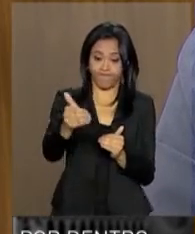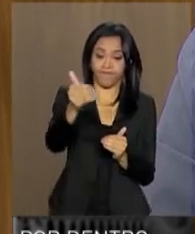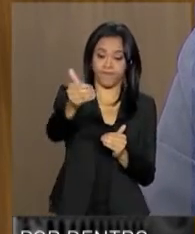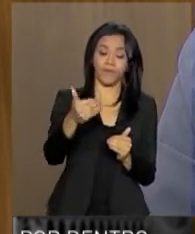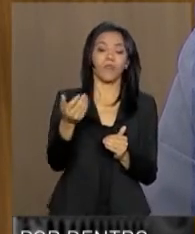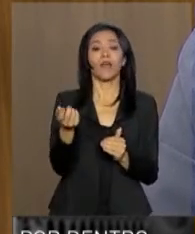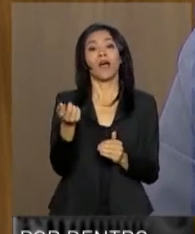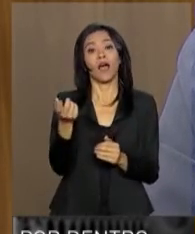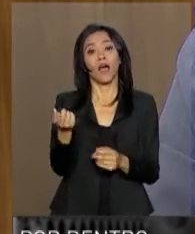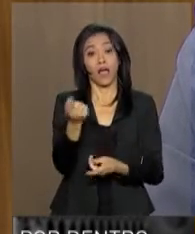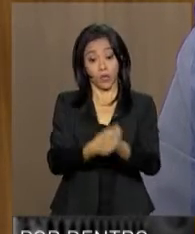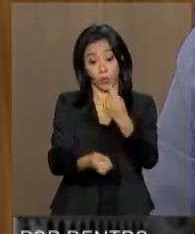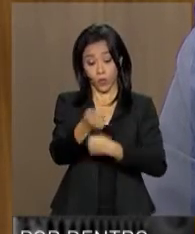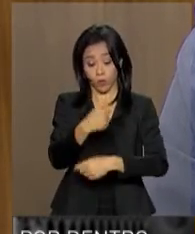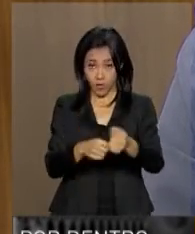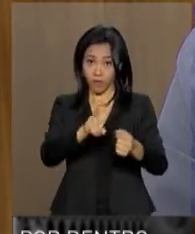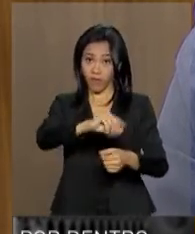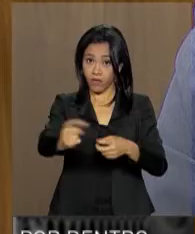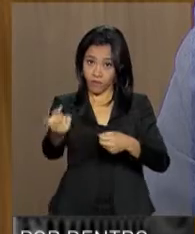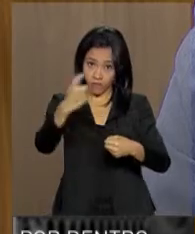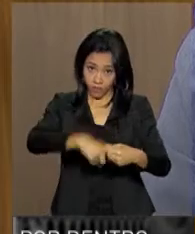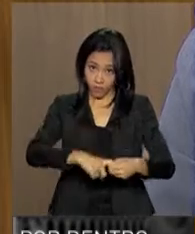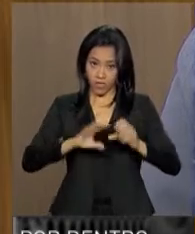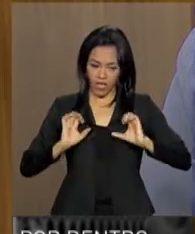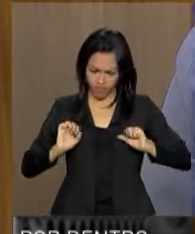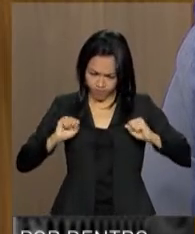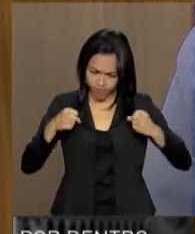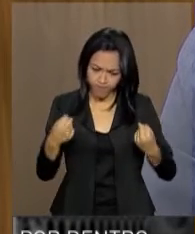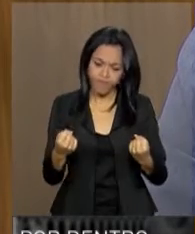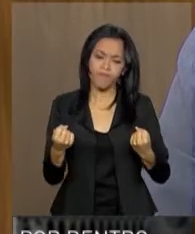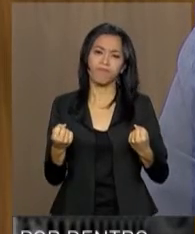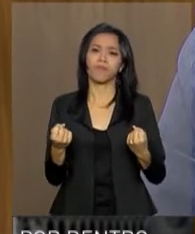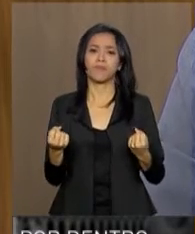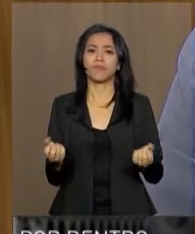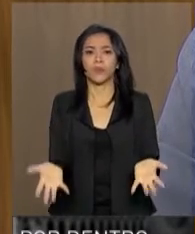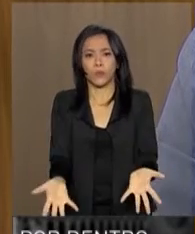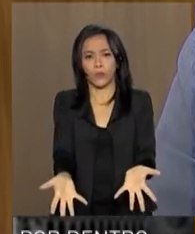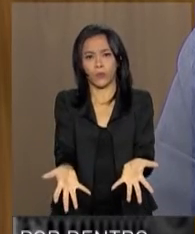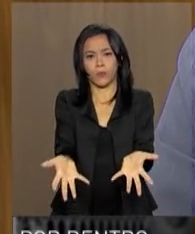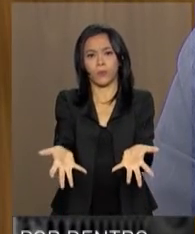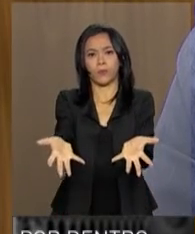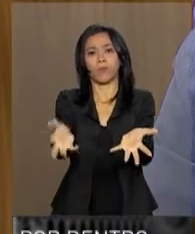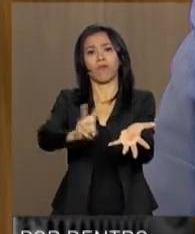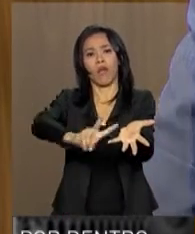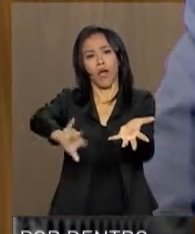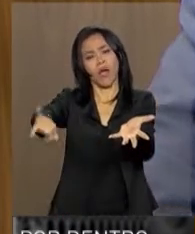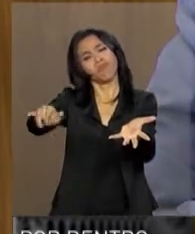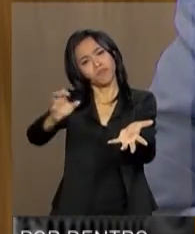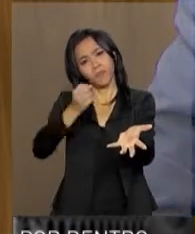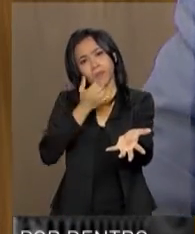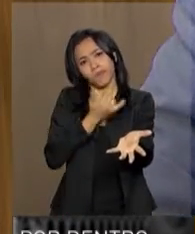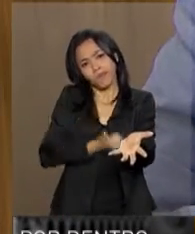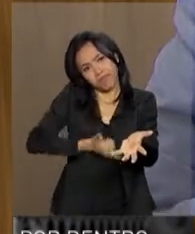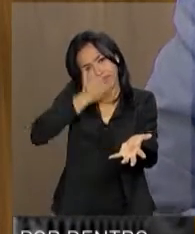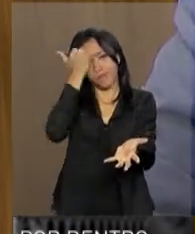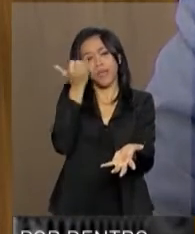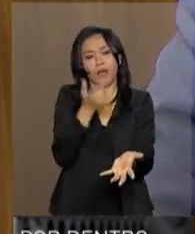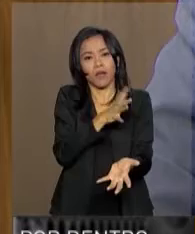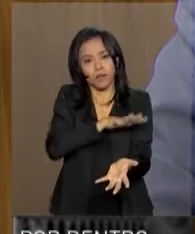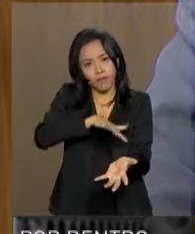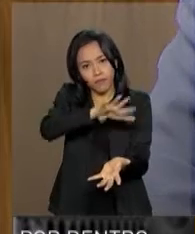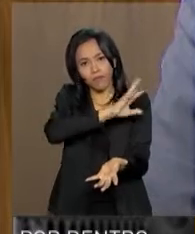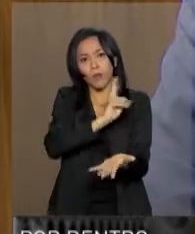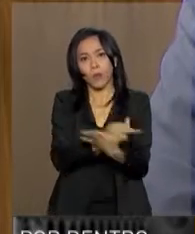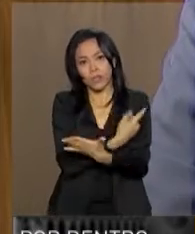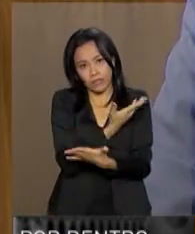vai voltar a ganhar tração é nós tivemos esse momento agora com os caminhoneiros em que nós vimos retomando e